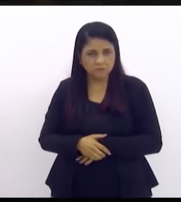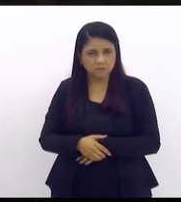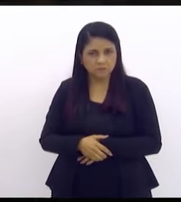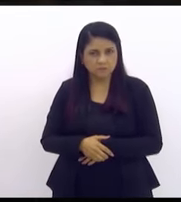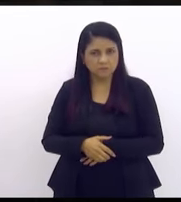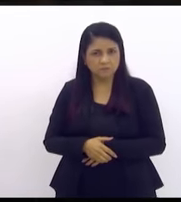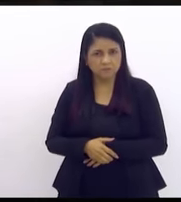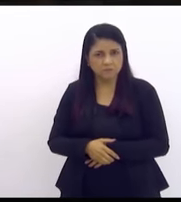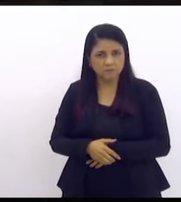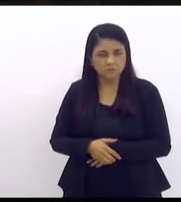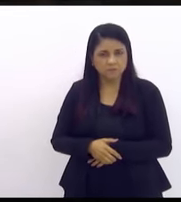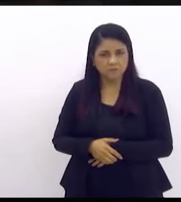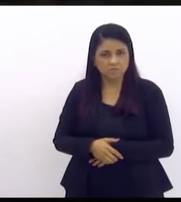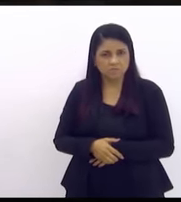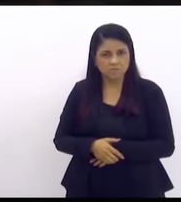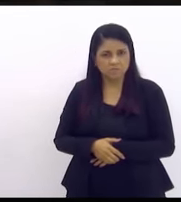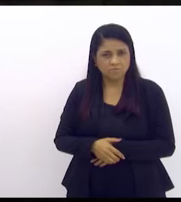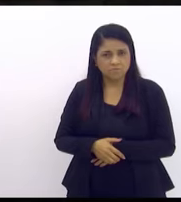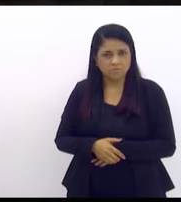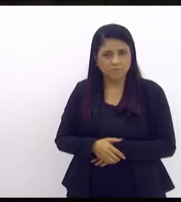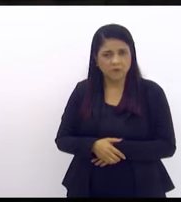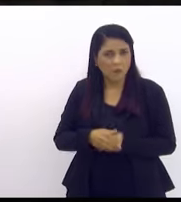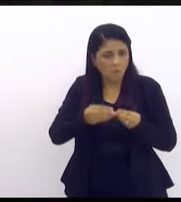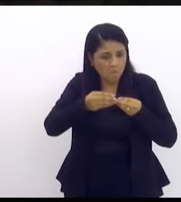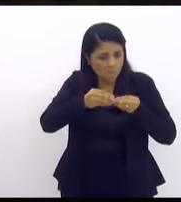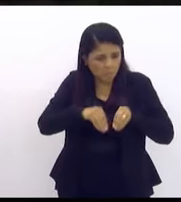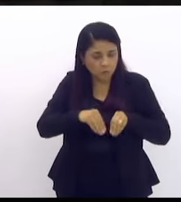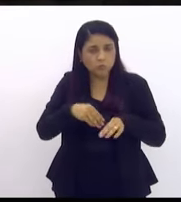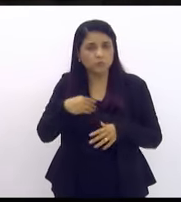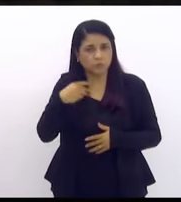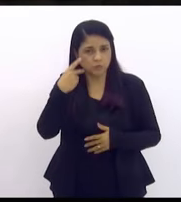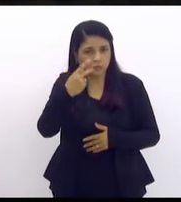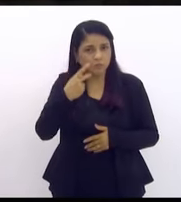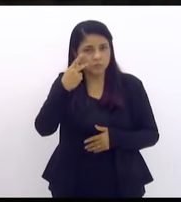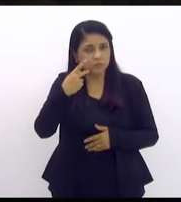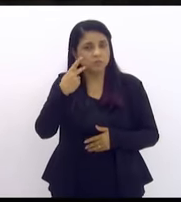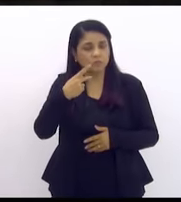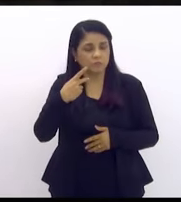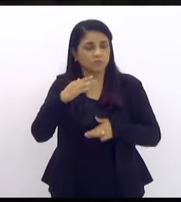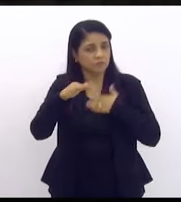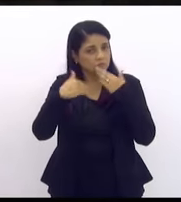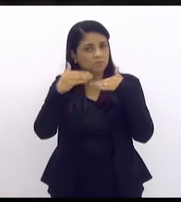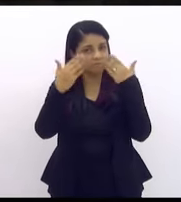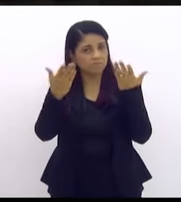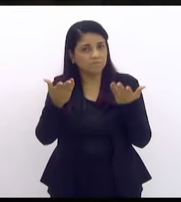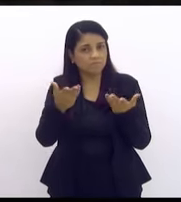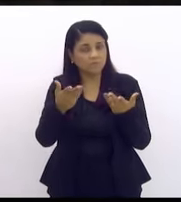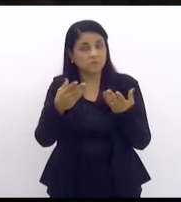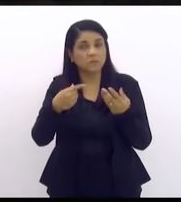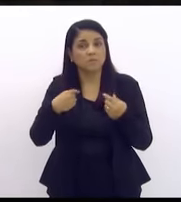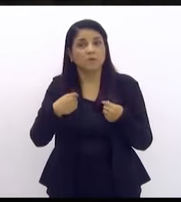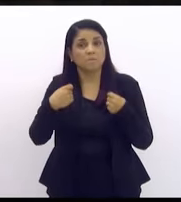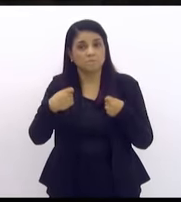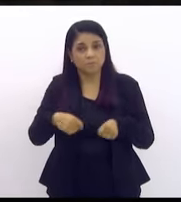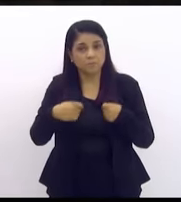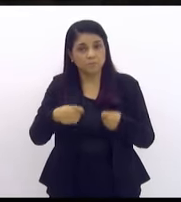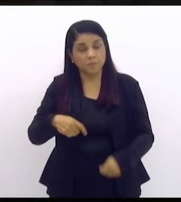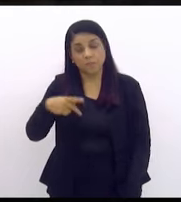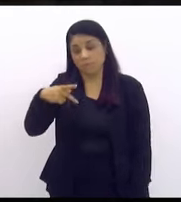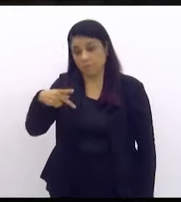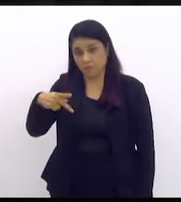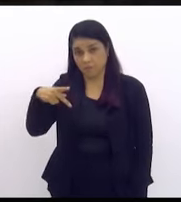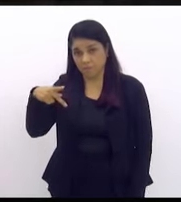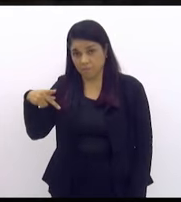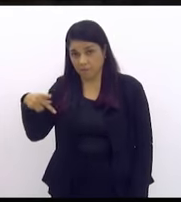O que é um obstáculo para a nossa política de desenvolvimento. Então, estamos emendando o